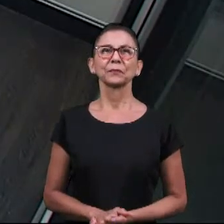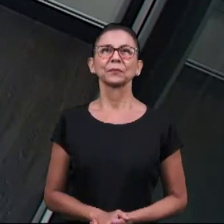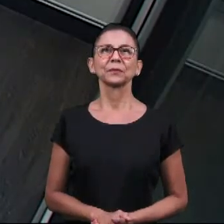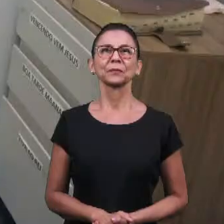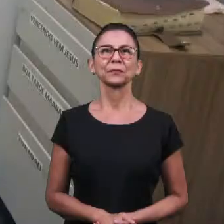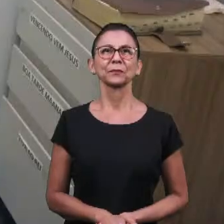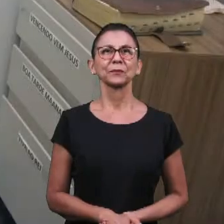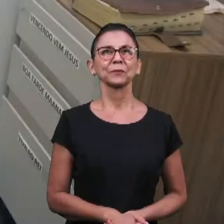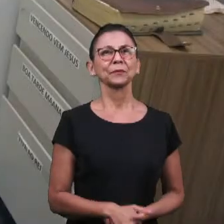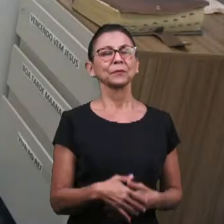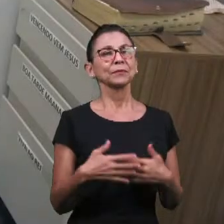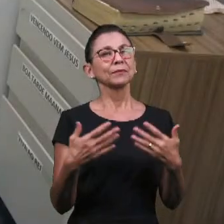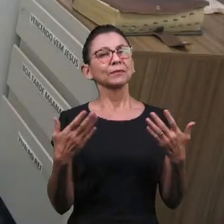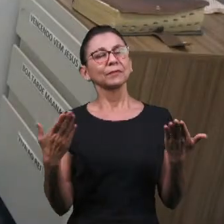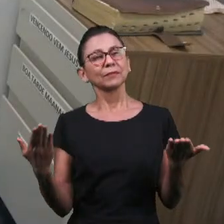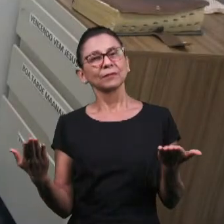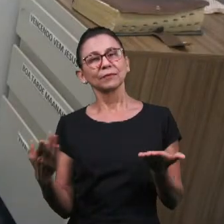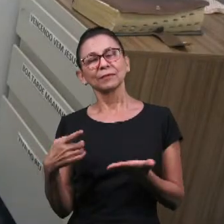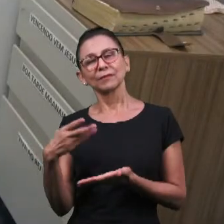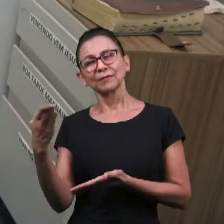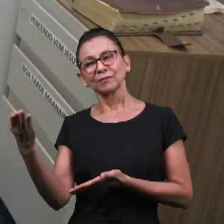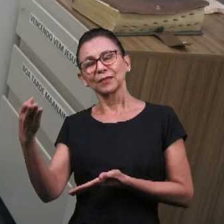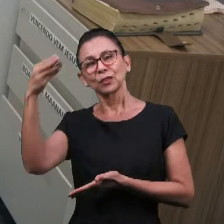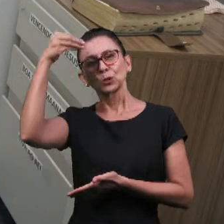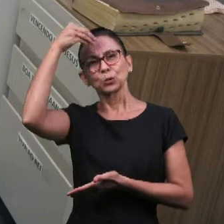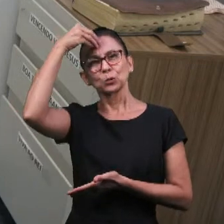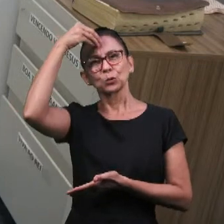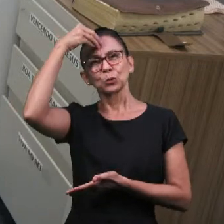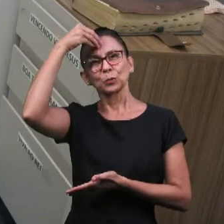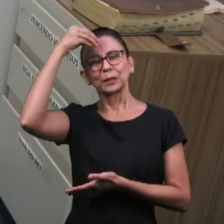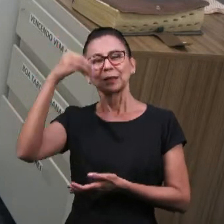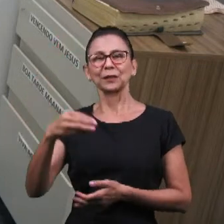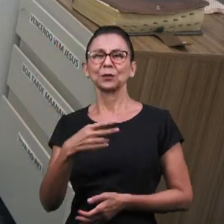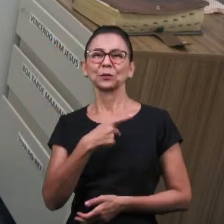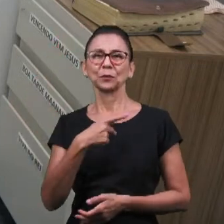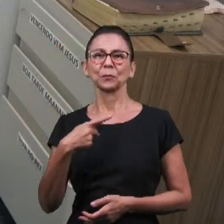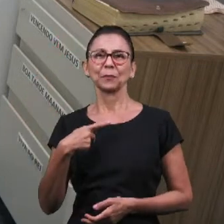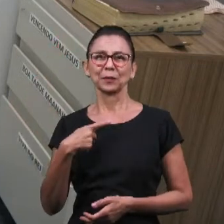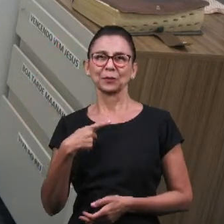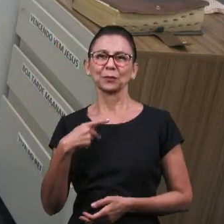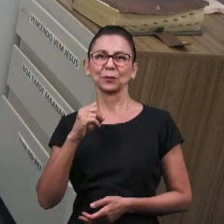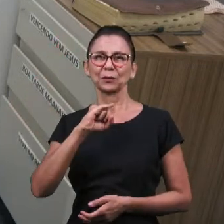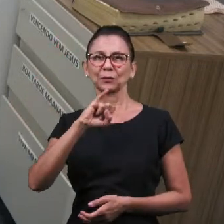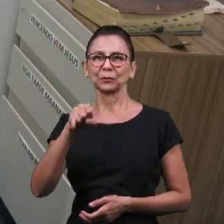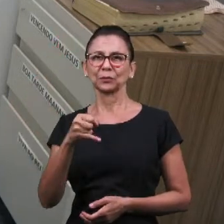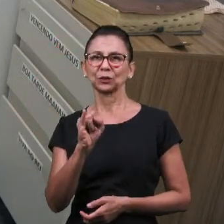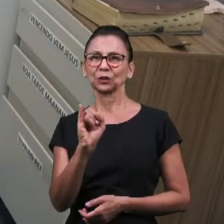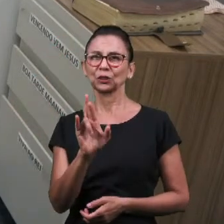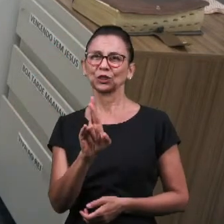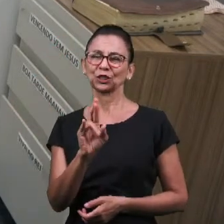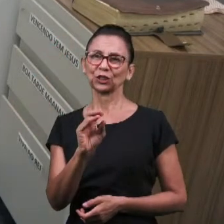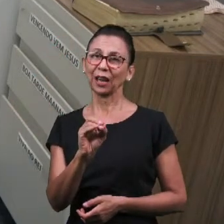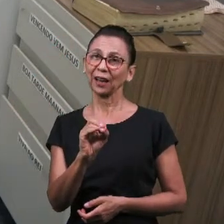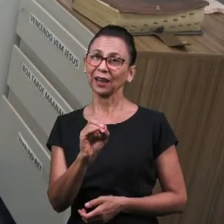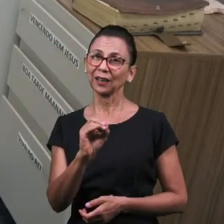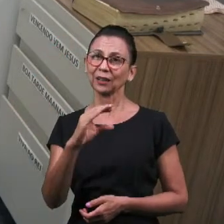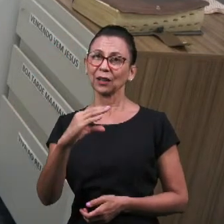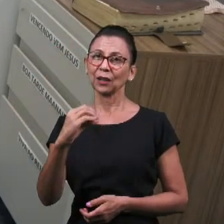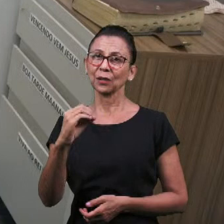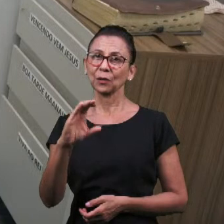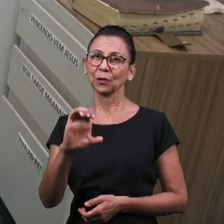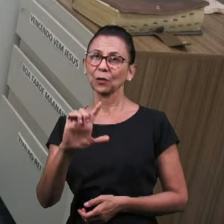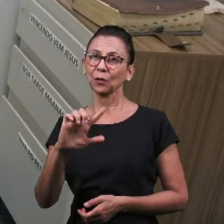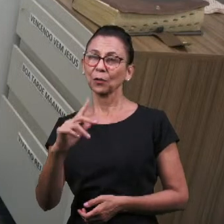pastor Márcio Coelho, sobrinho do saudoso pastor Jairo Coelho. E o pastor Márcio vai trazer uma palavra daqui a pouco às 8 horas da